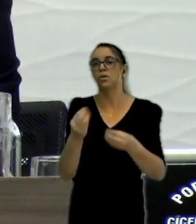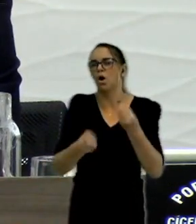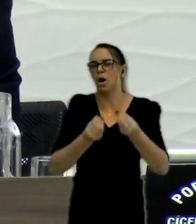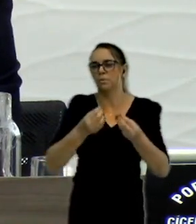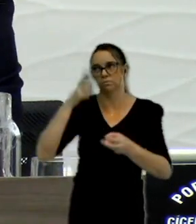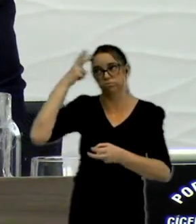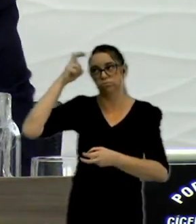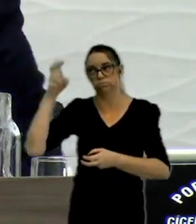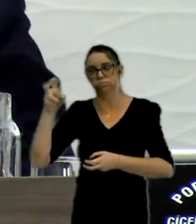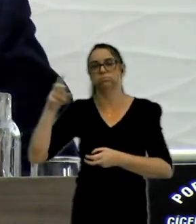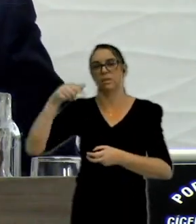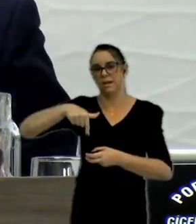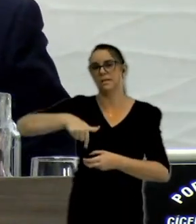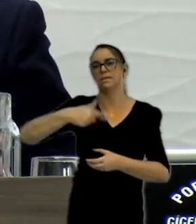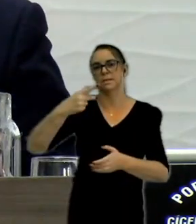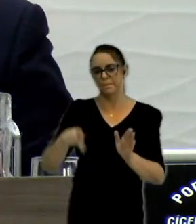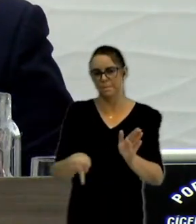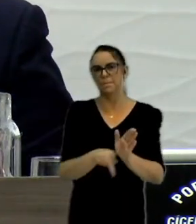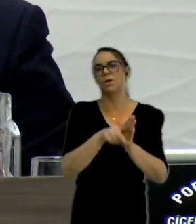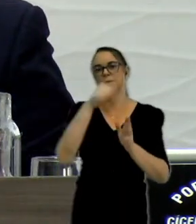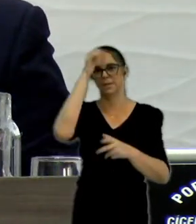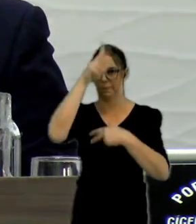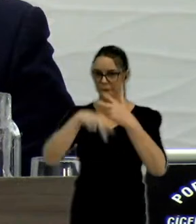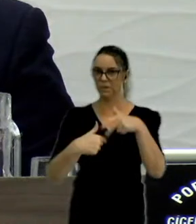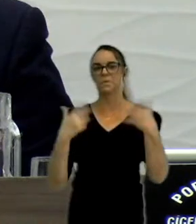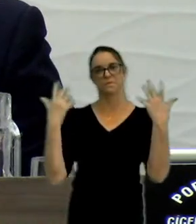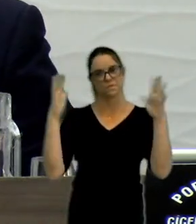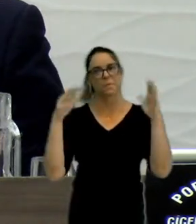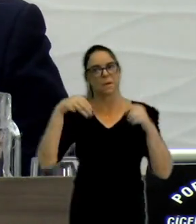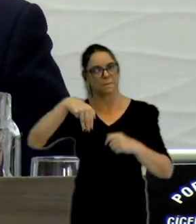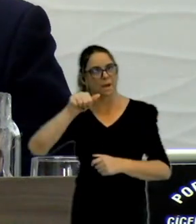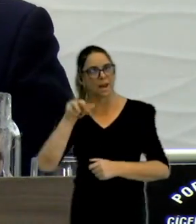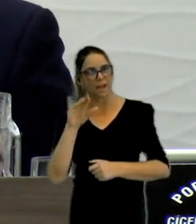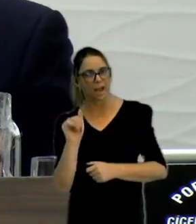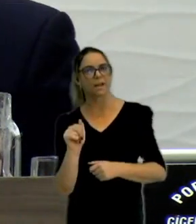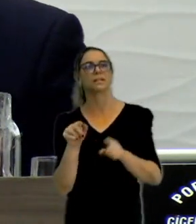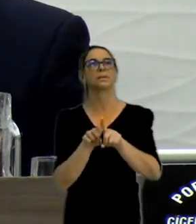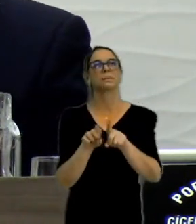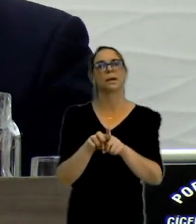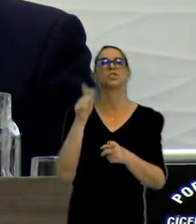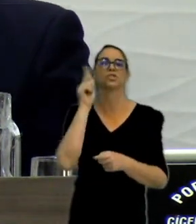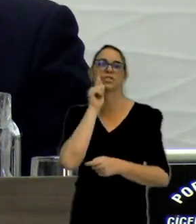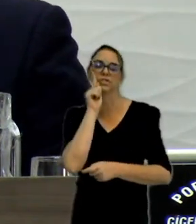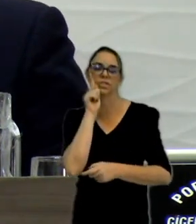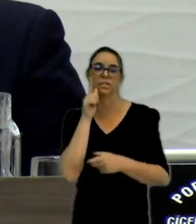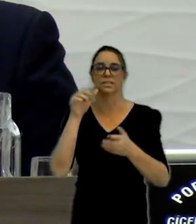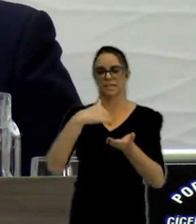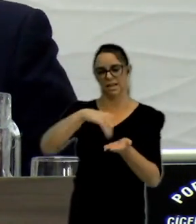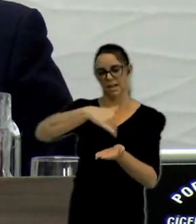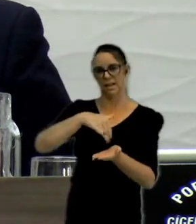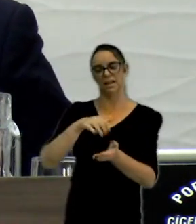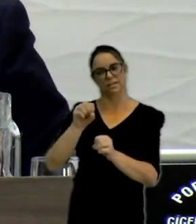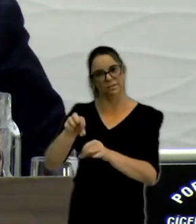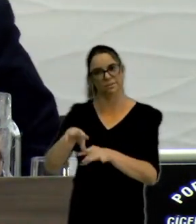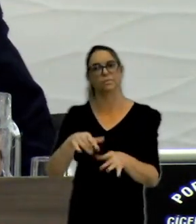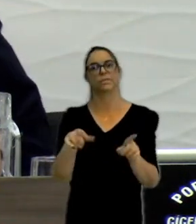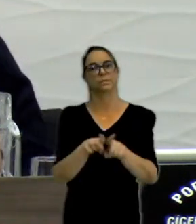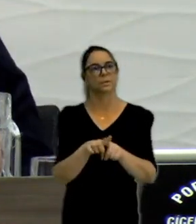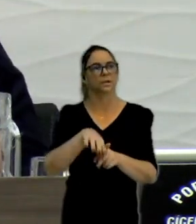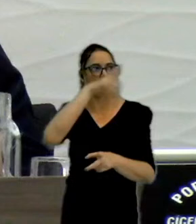culturais. Então, a Maria Medeiros, a palestrante, esse voto de aplauso, como também a secretária de Educação, ao prefeito e ao vice-prefeito do nosso